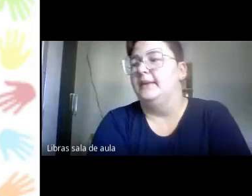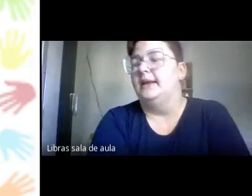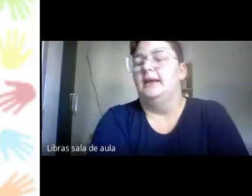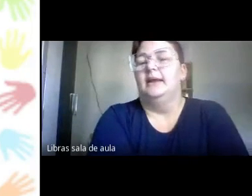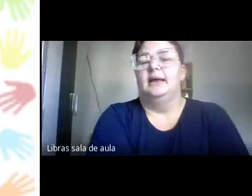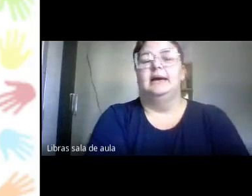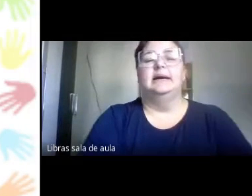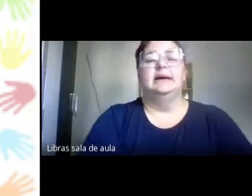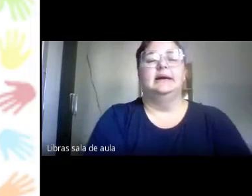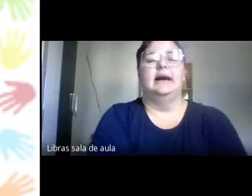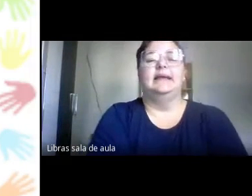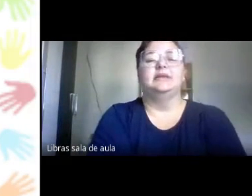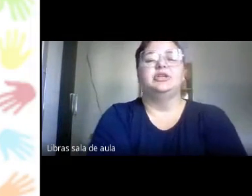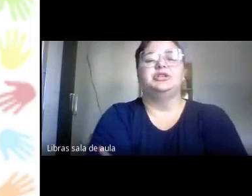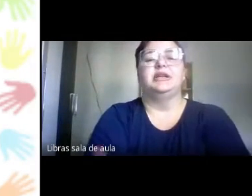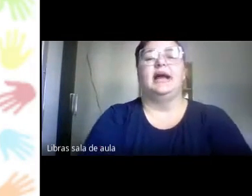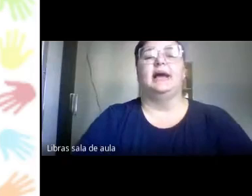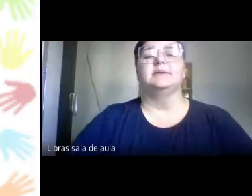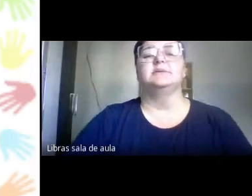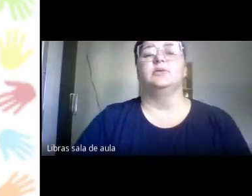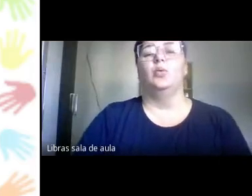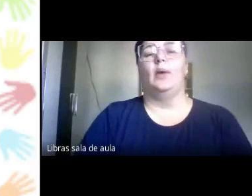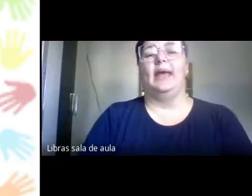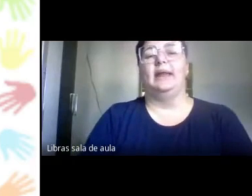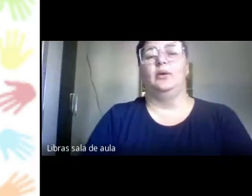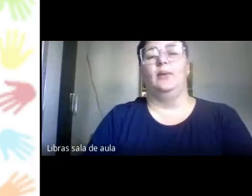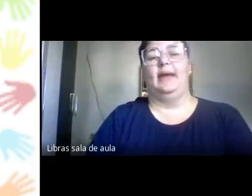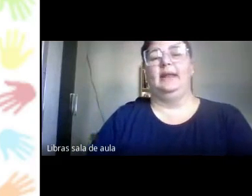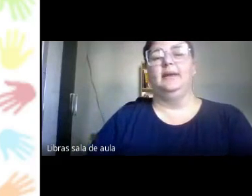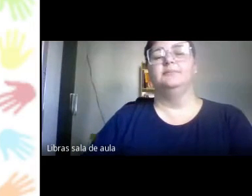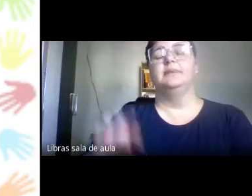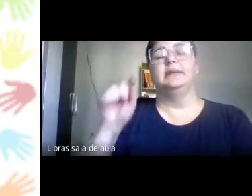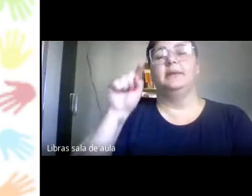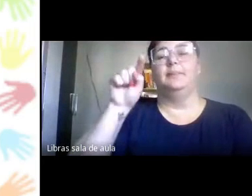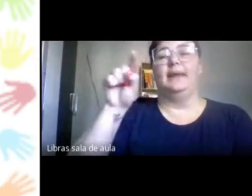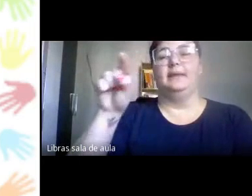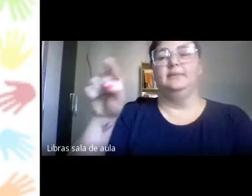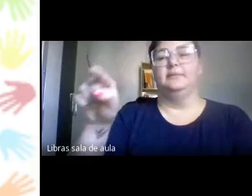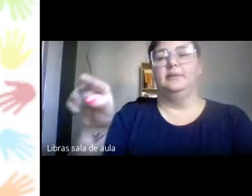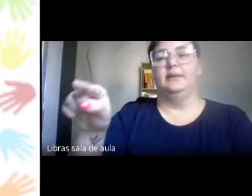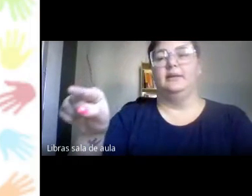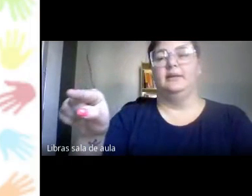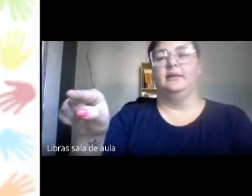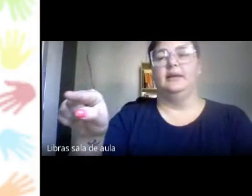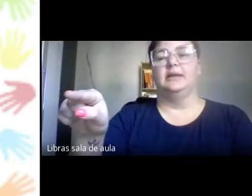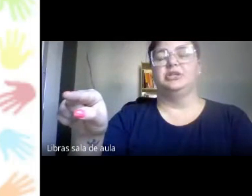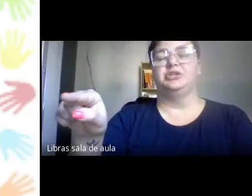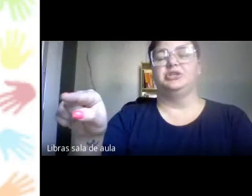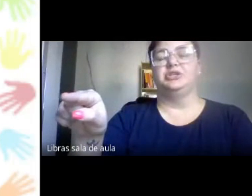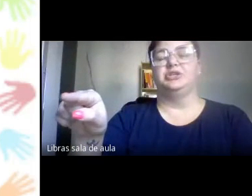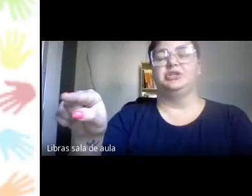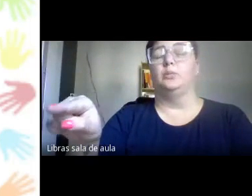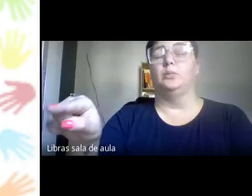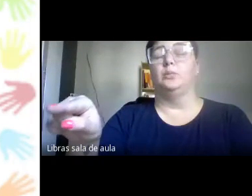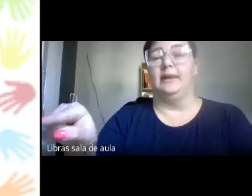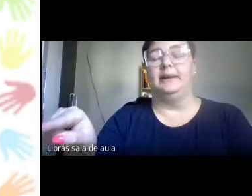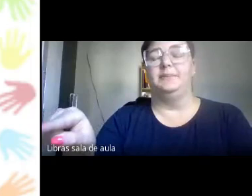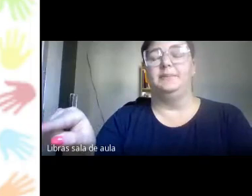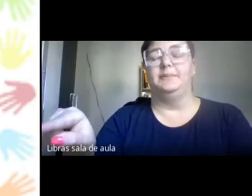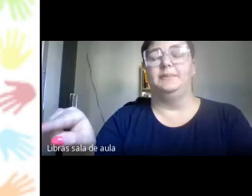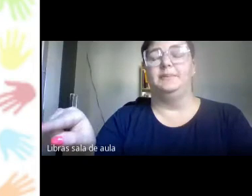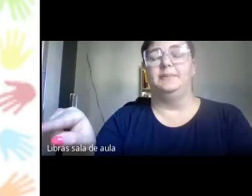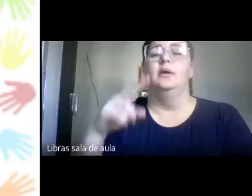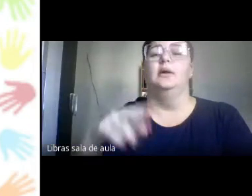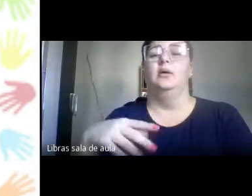tá? Aqui a gente traz o ele ou ela, que também a gente vai apontar para